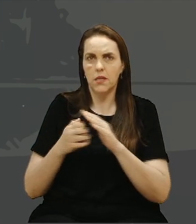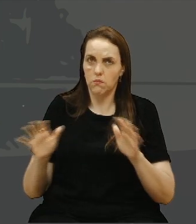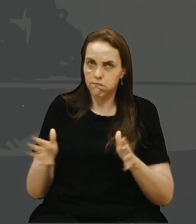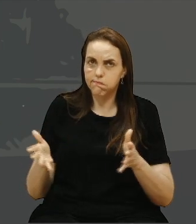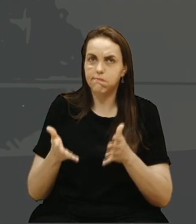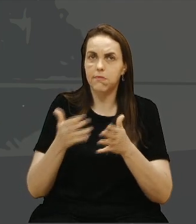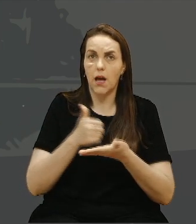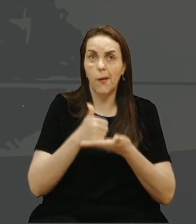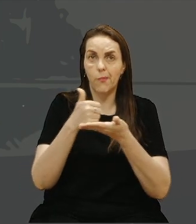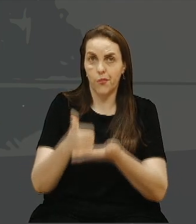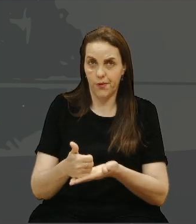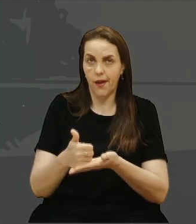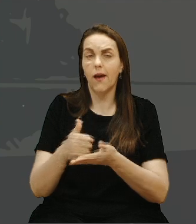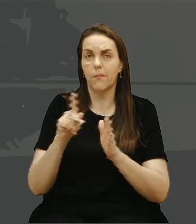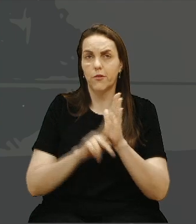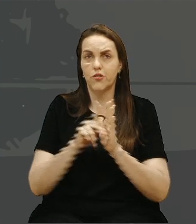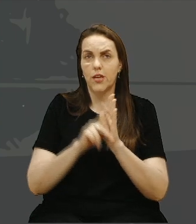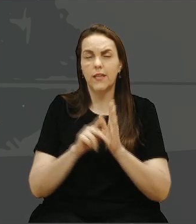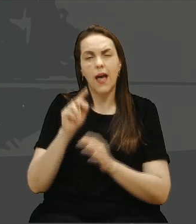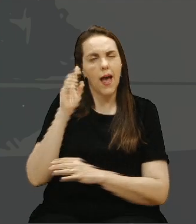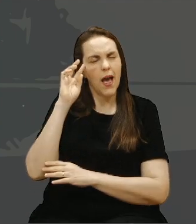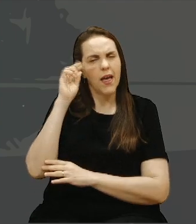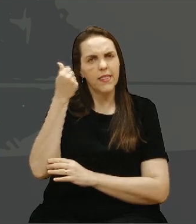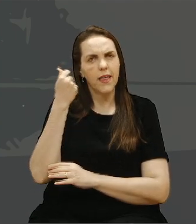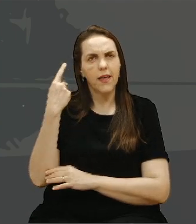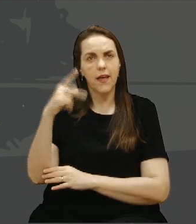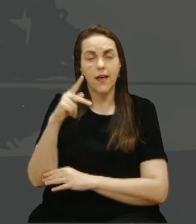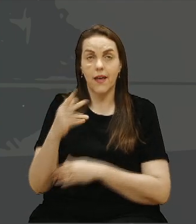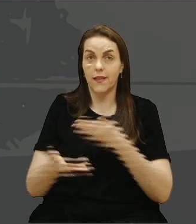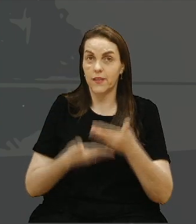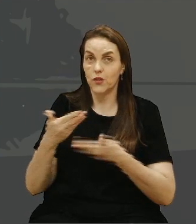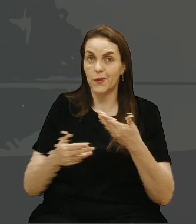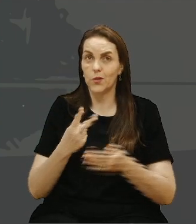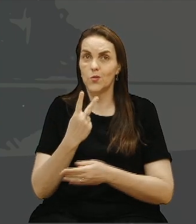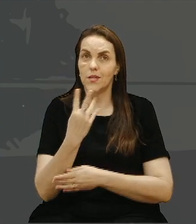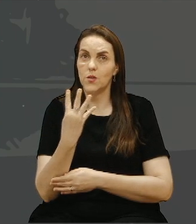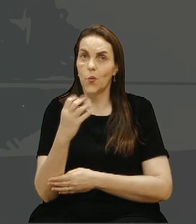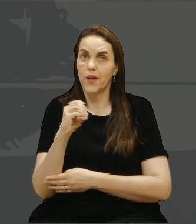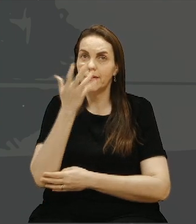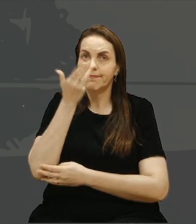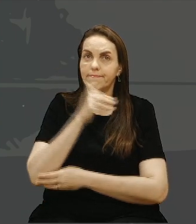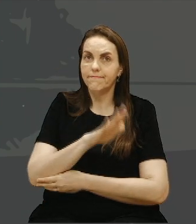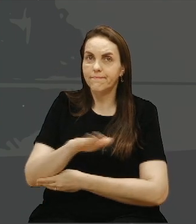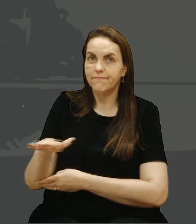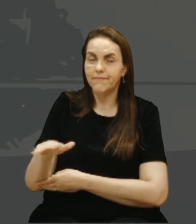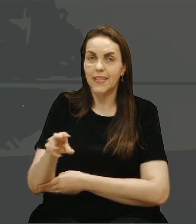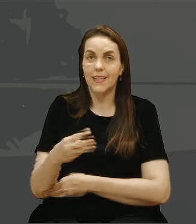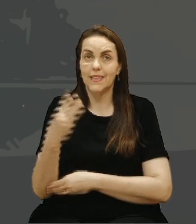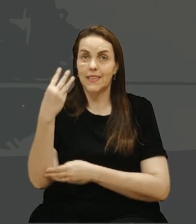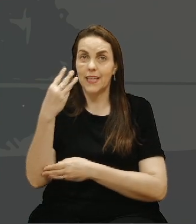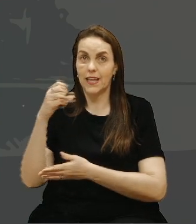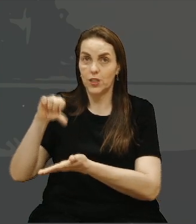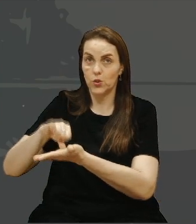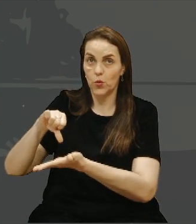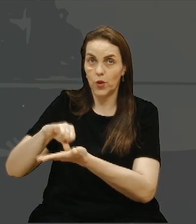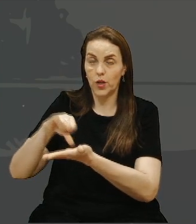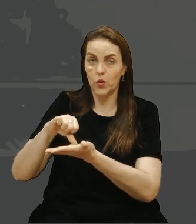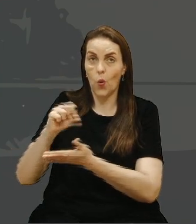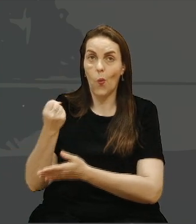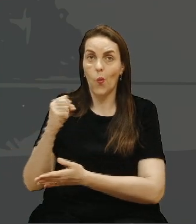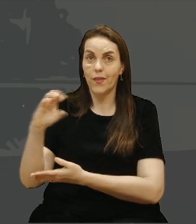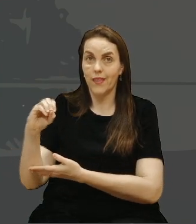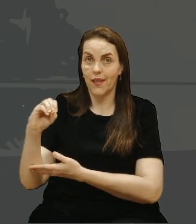projeto, a ideia deles é atender até 240 crianças. Então, são 3 núcleos de 80 crianças em cada um desses